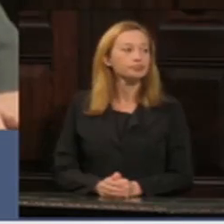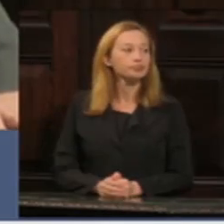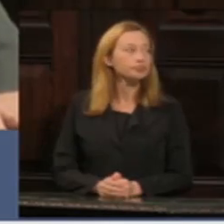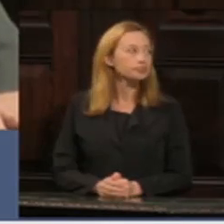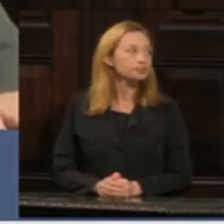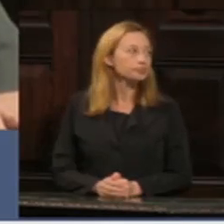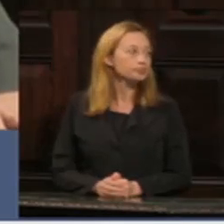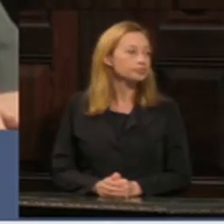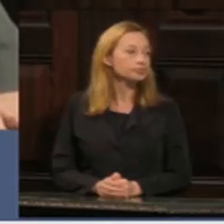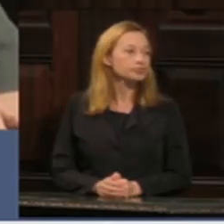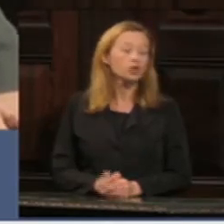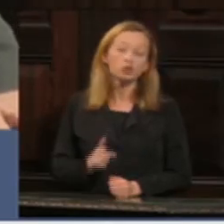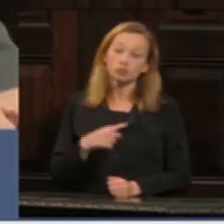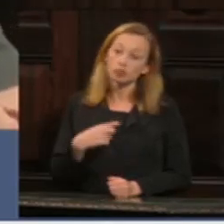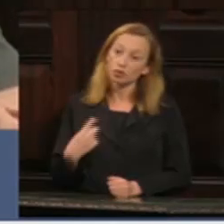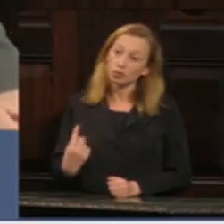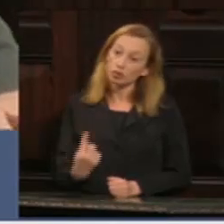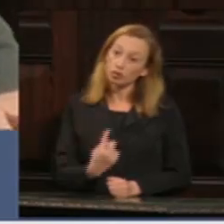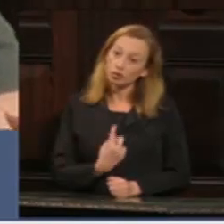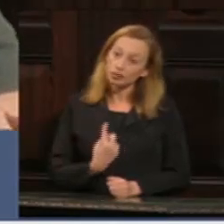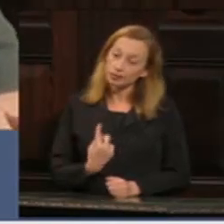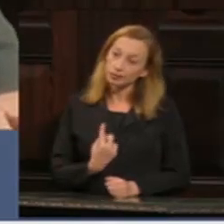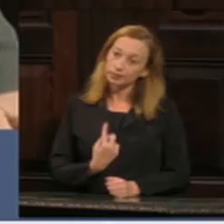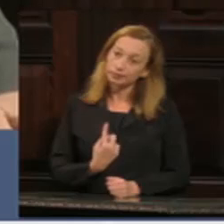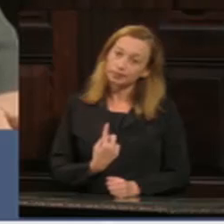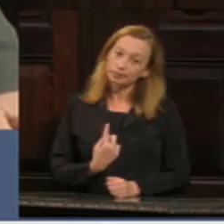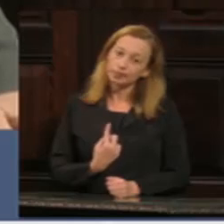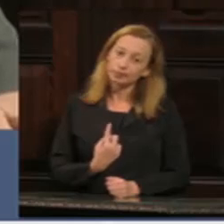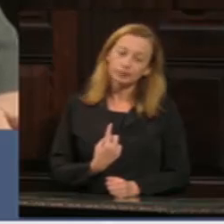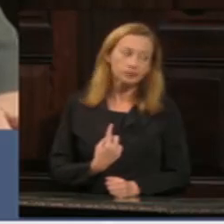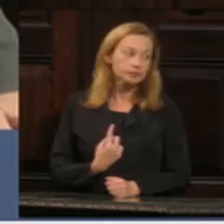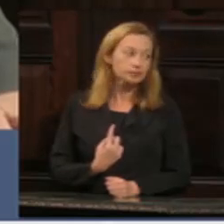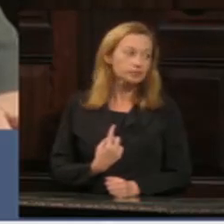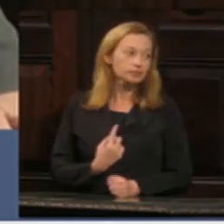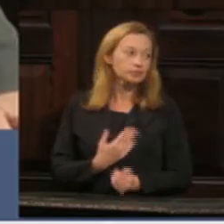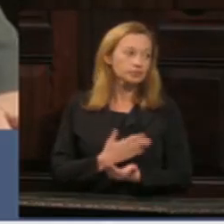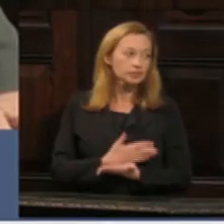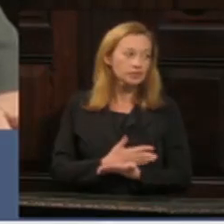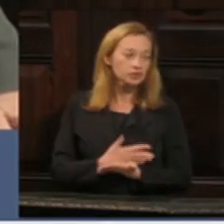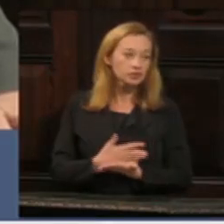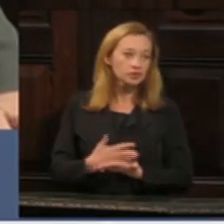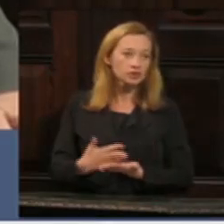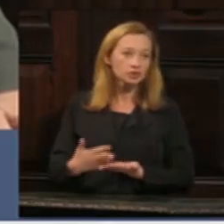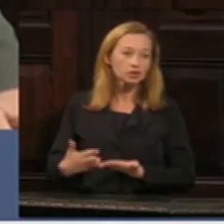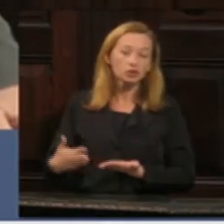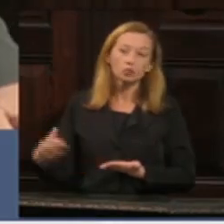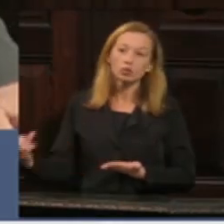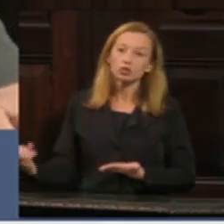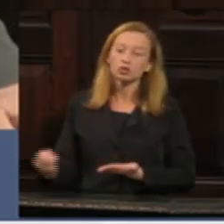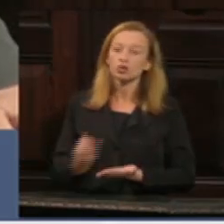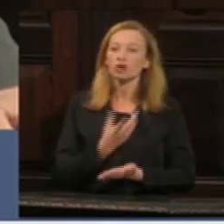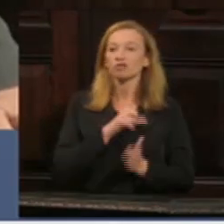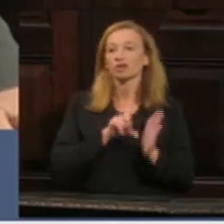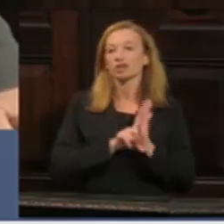estamos abrindo mais uma nova legislatura